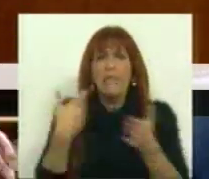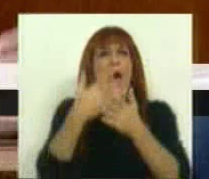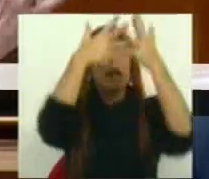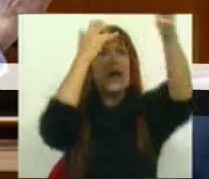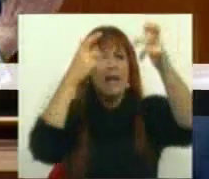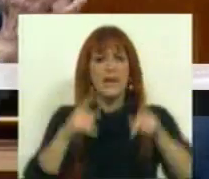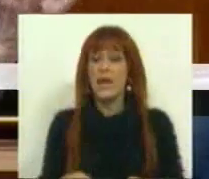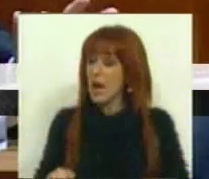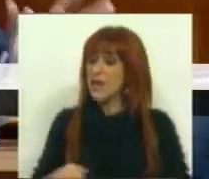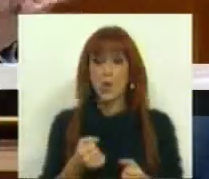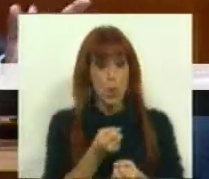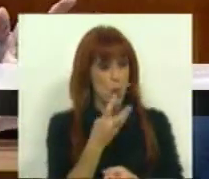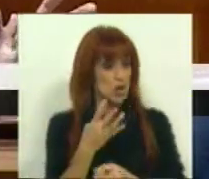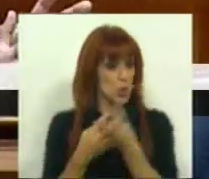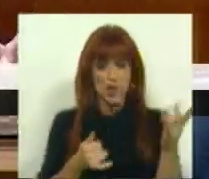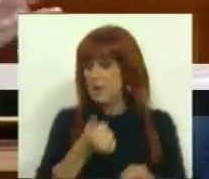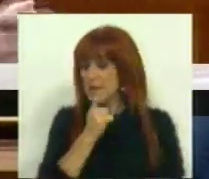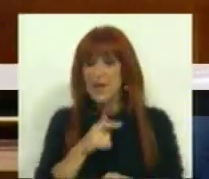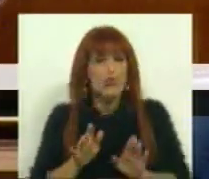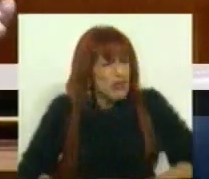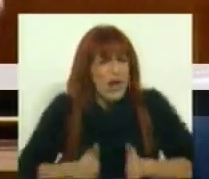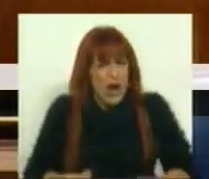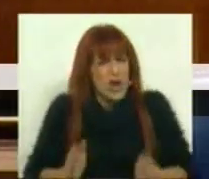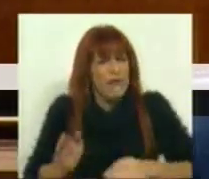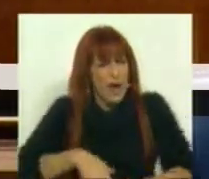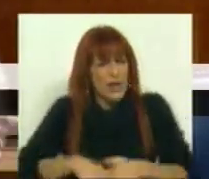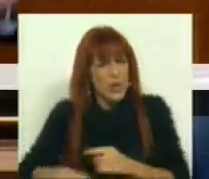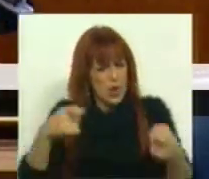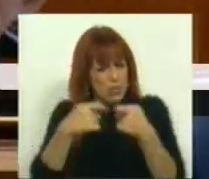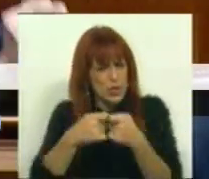Irlanda? Portanto, há aqui um conjunto de medidas que já foram tomadas em